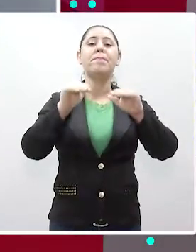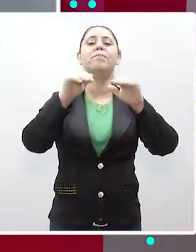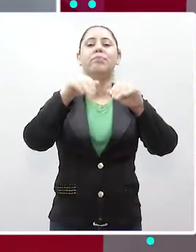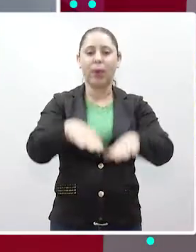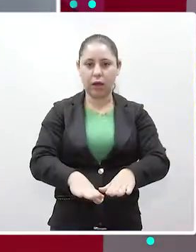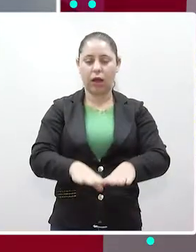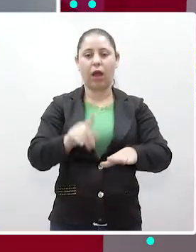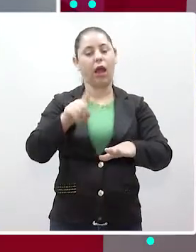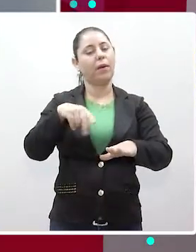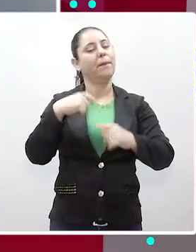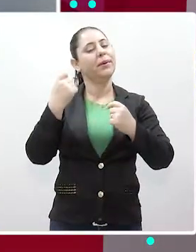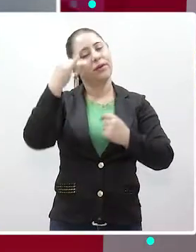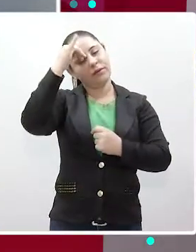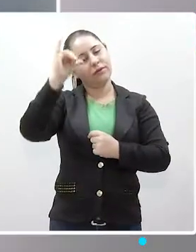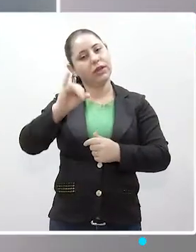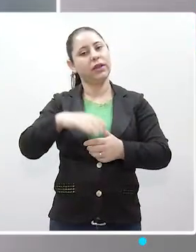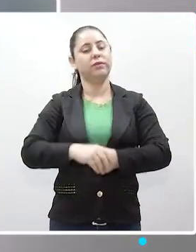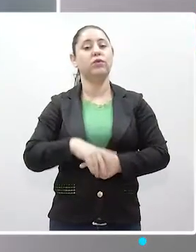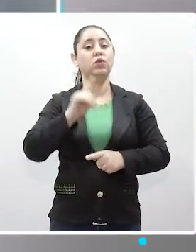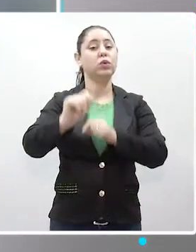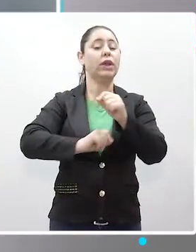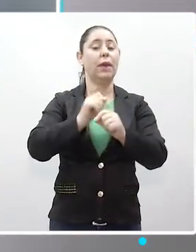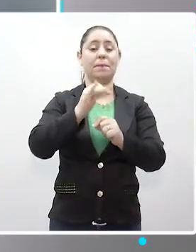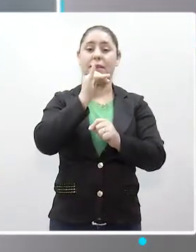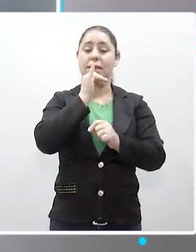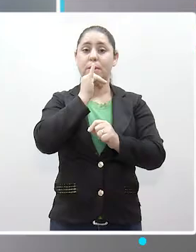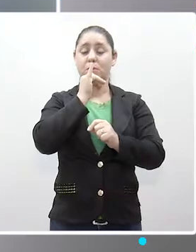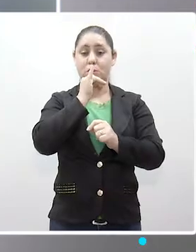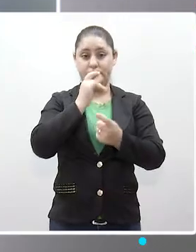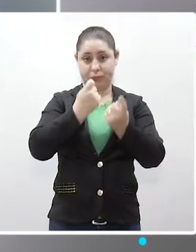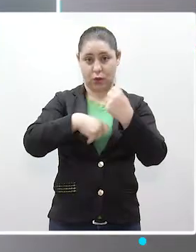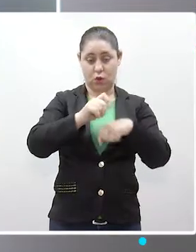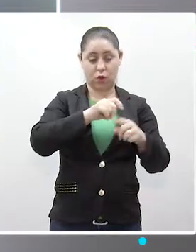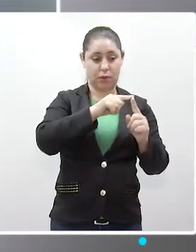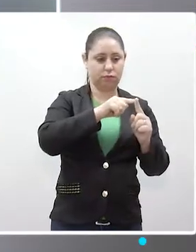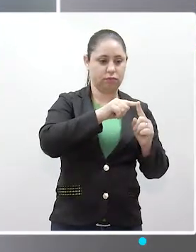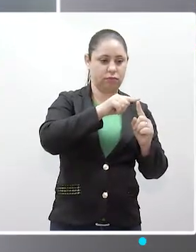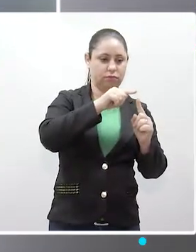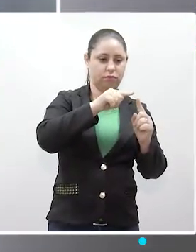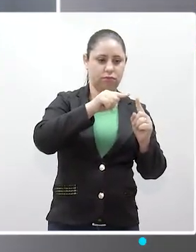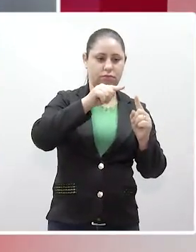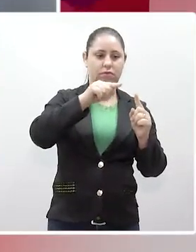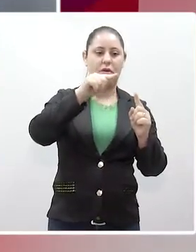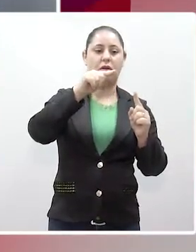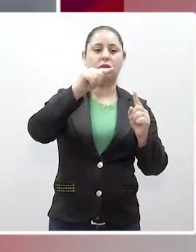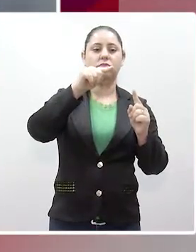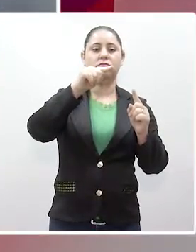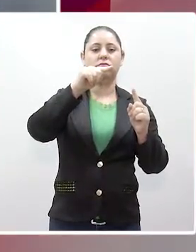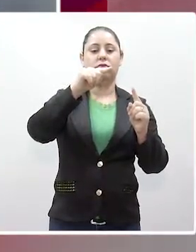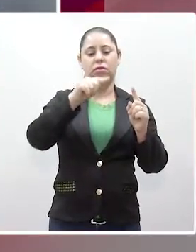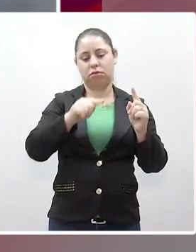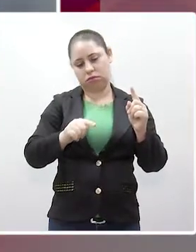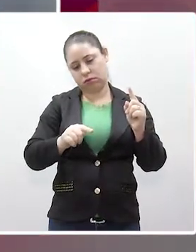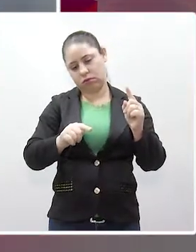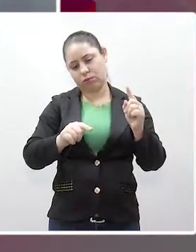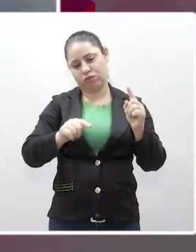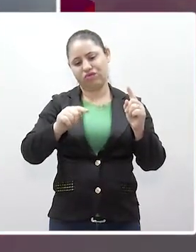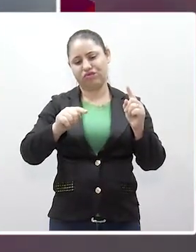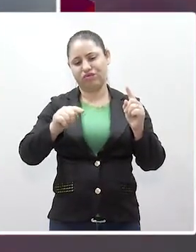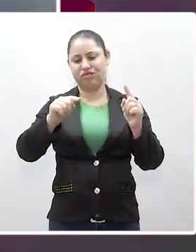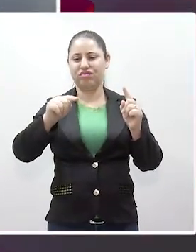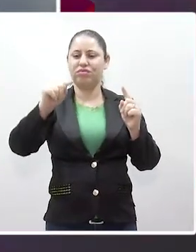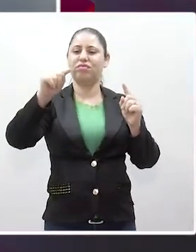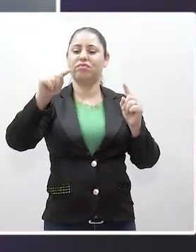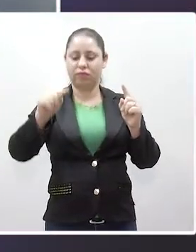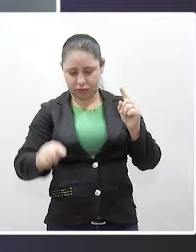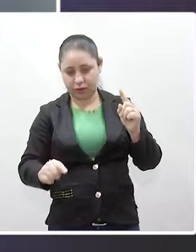evitar a situação do voo de galinha. Para a gente ter uma retomada que seja consistente, ou seja, para a gente recuperar o